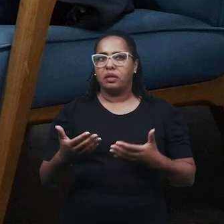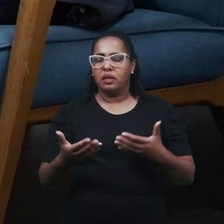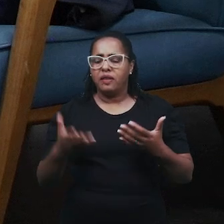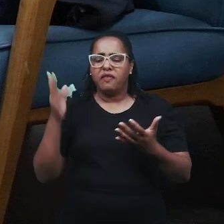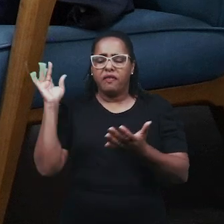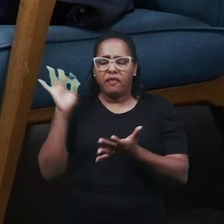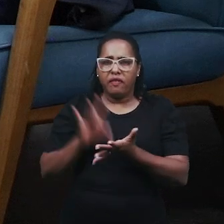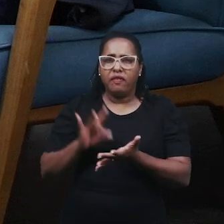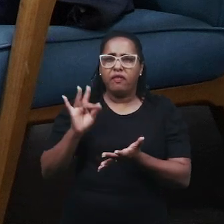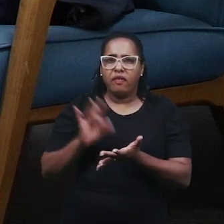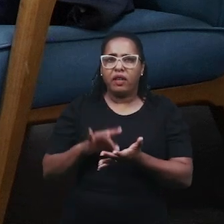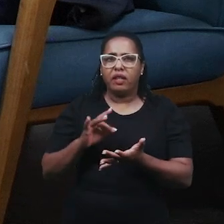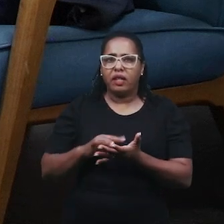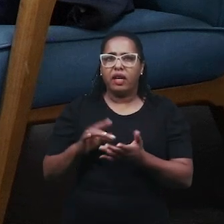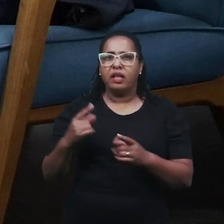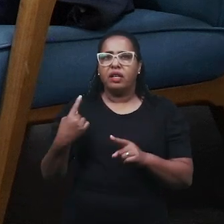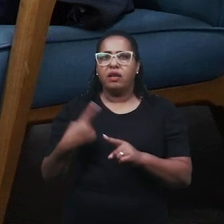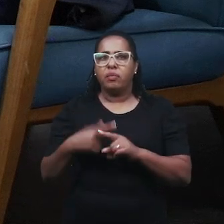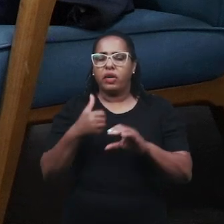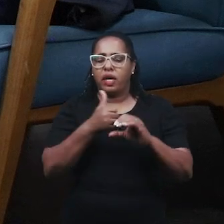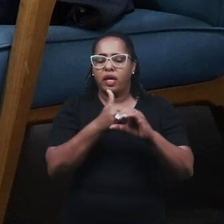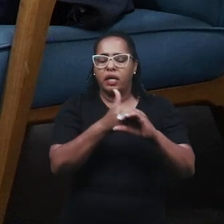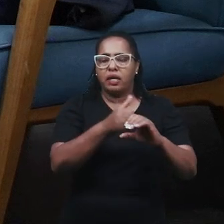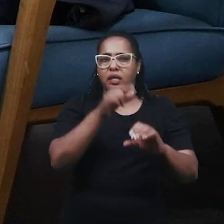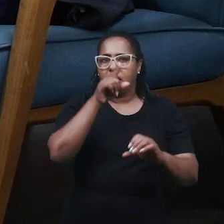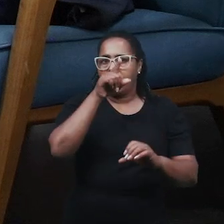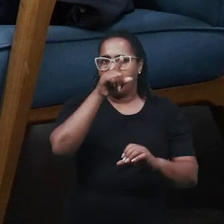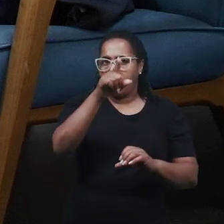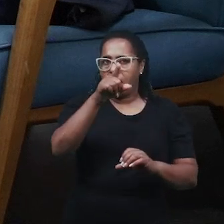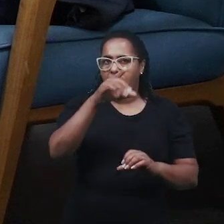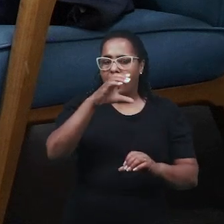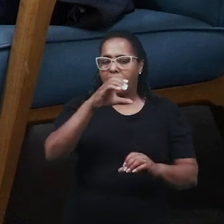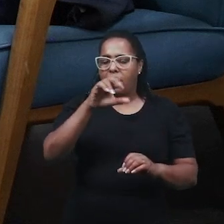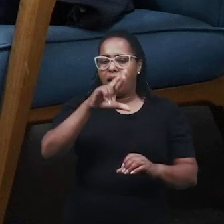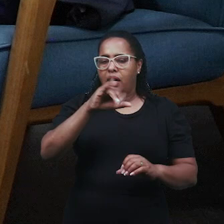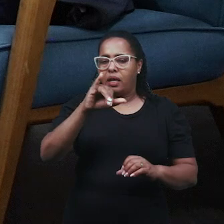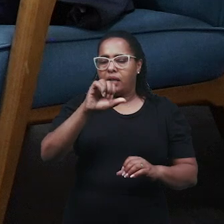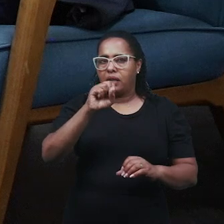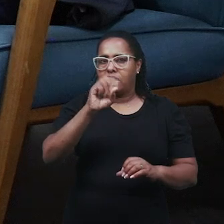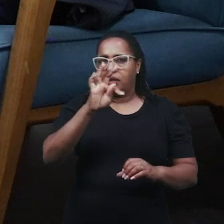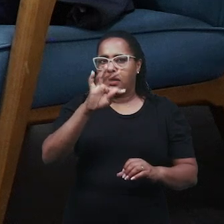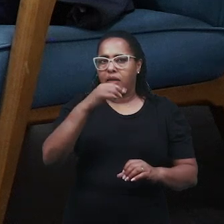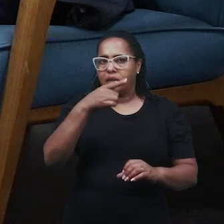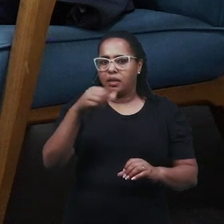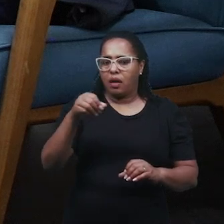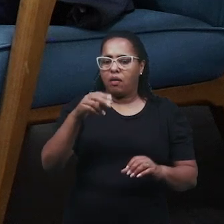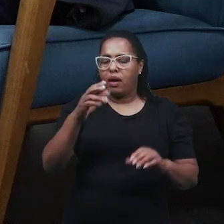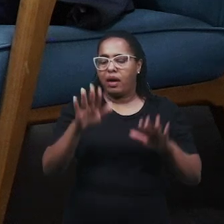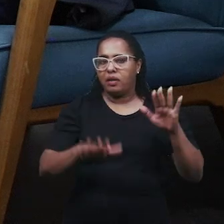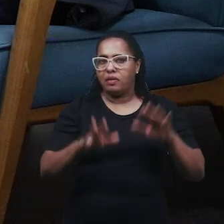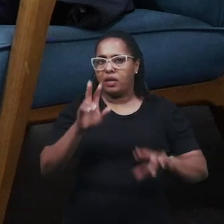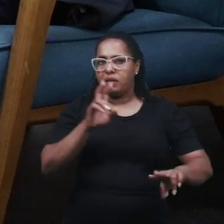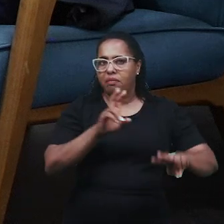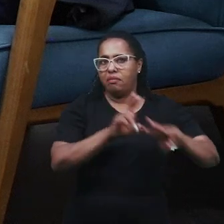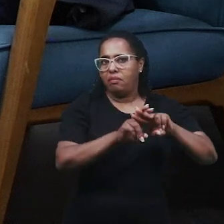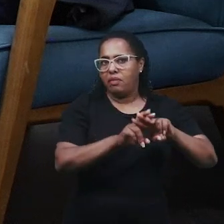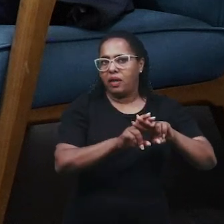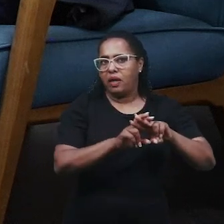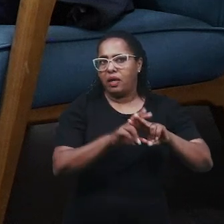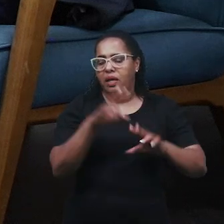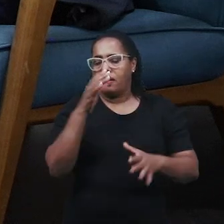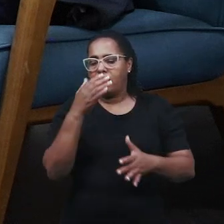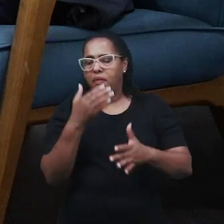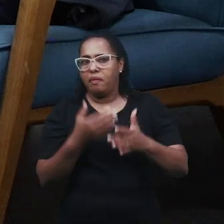de verdade, porque se chamar o cristão lá muitas vezes significava ir para a cadeia pela sua fé, perder